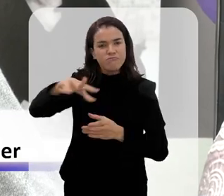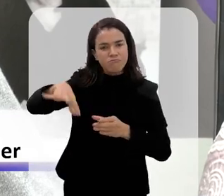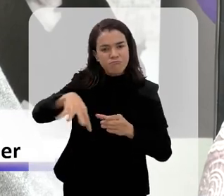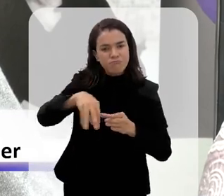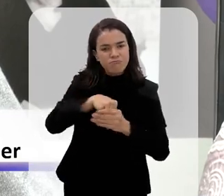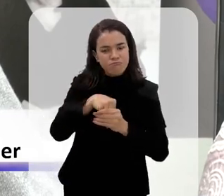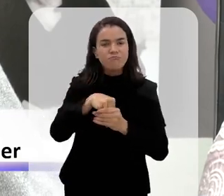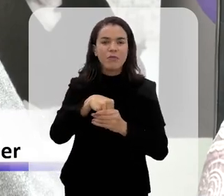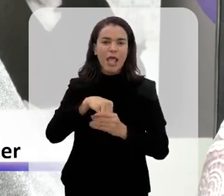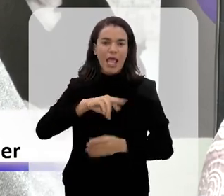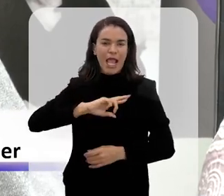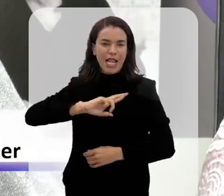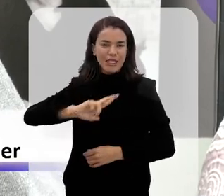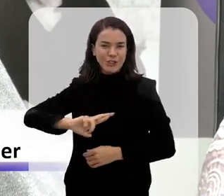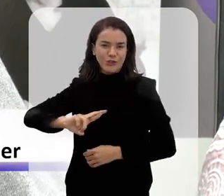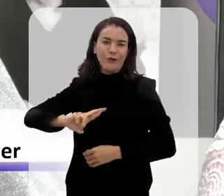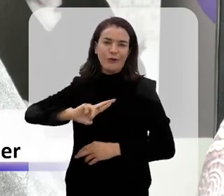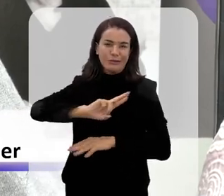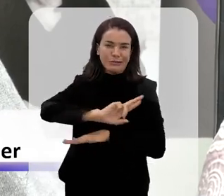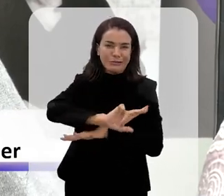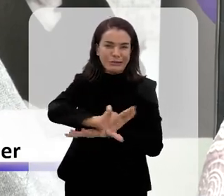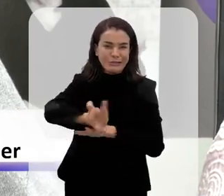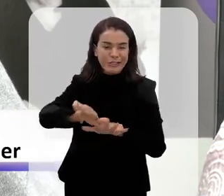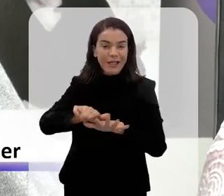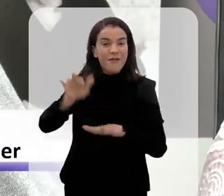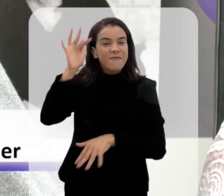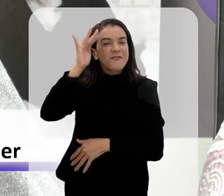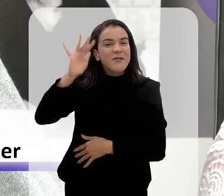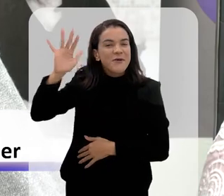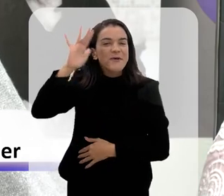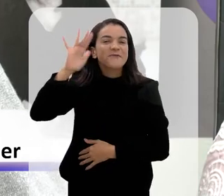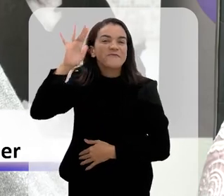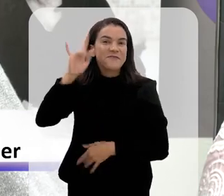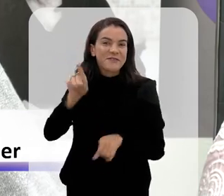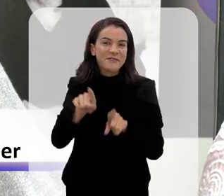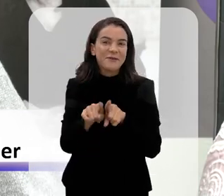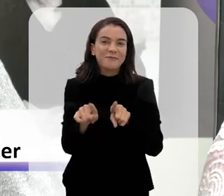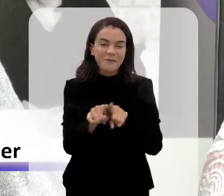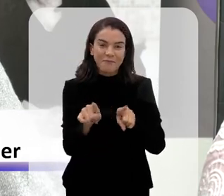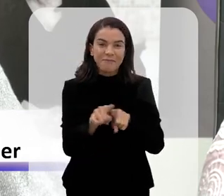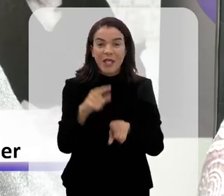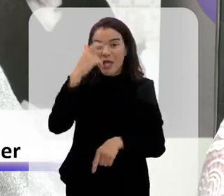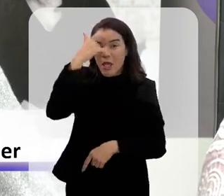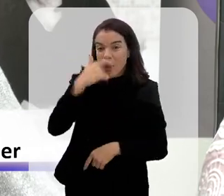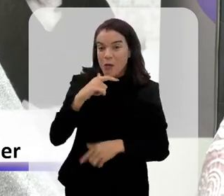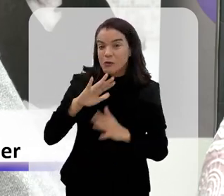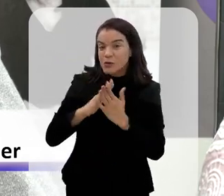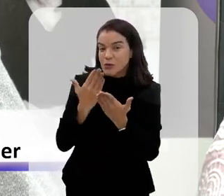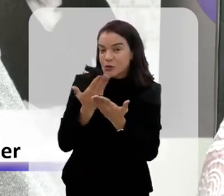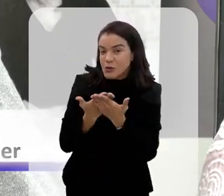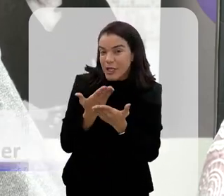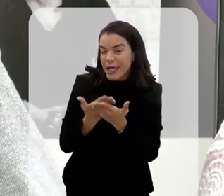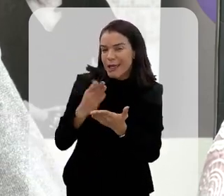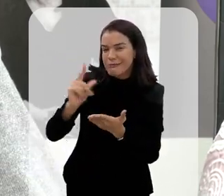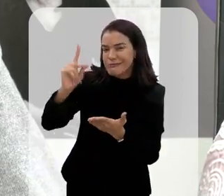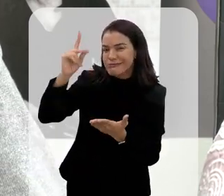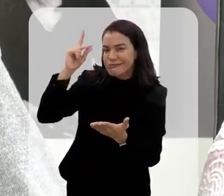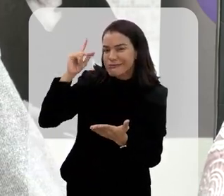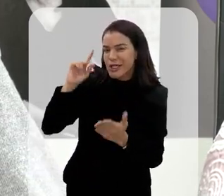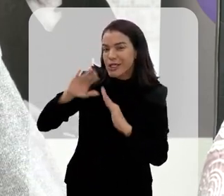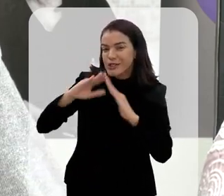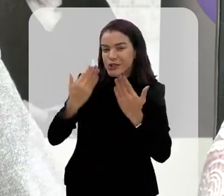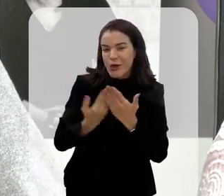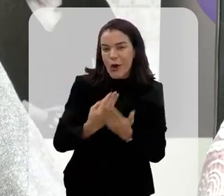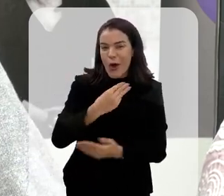mistura de religiões e de filosofias, né? Eu sou, estudei colégio de freira,